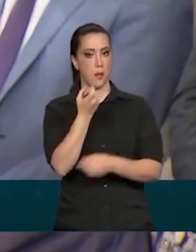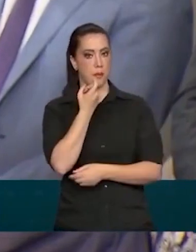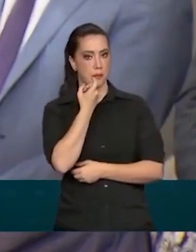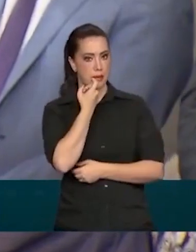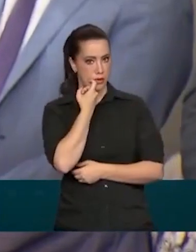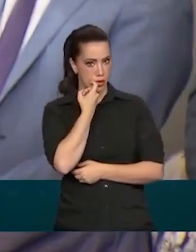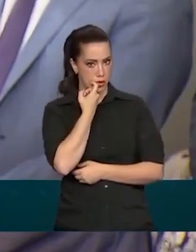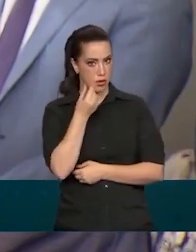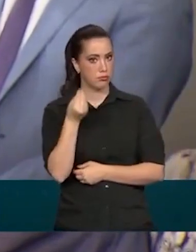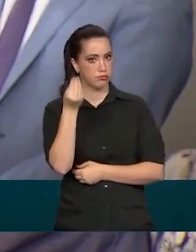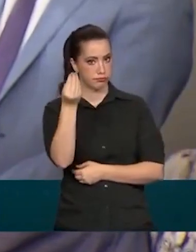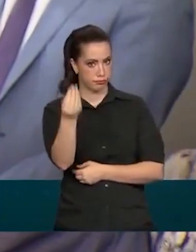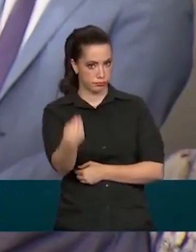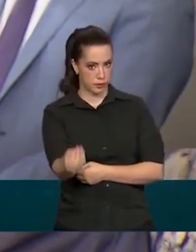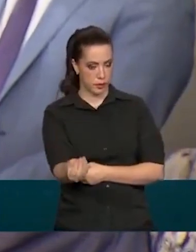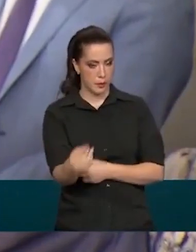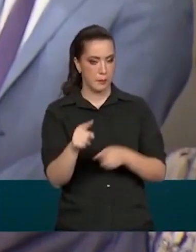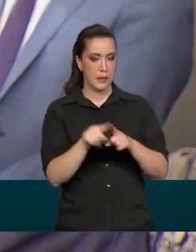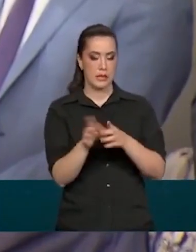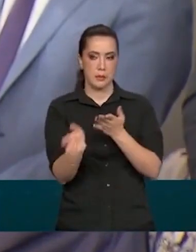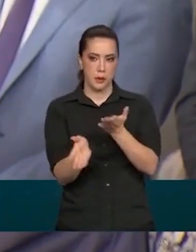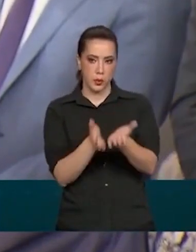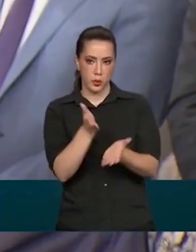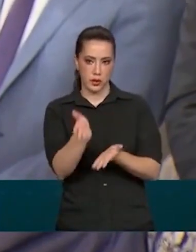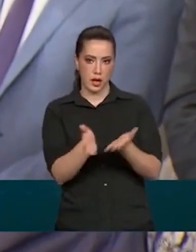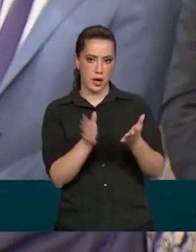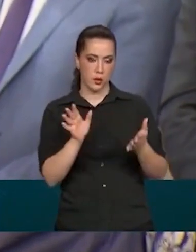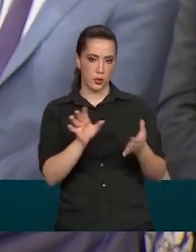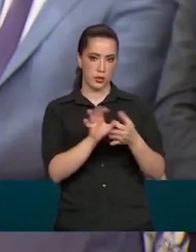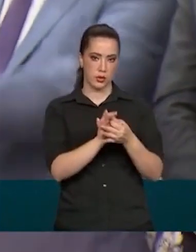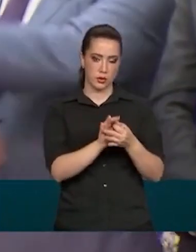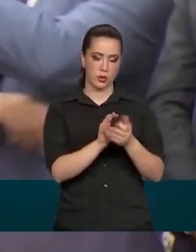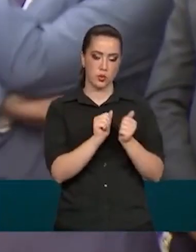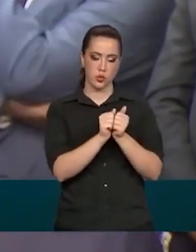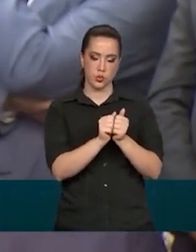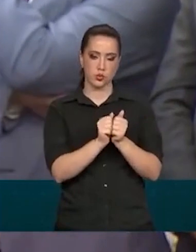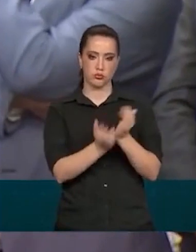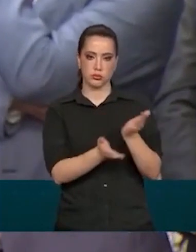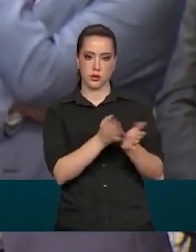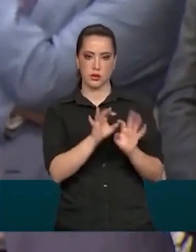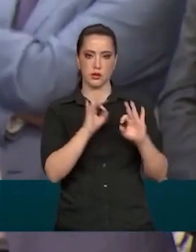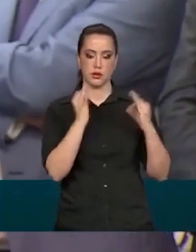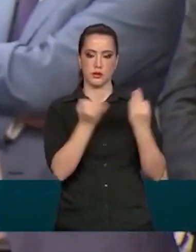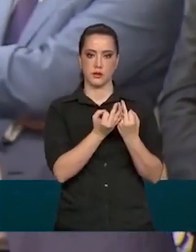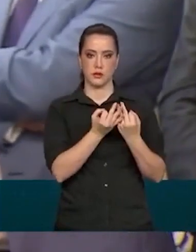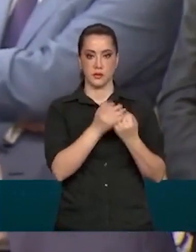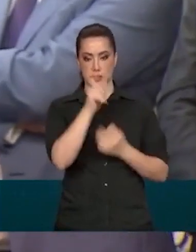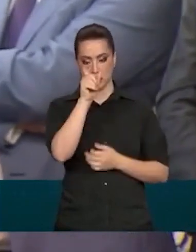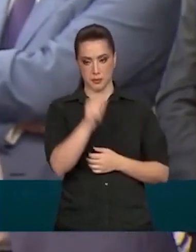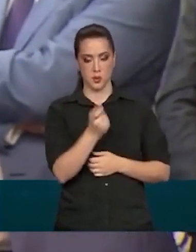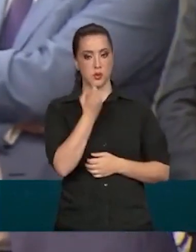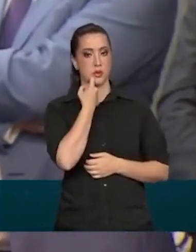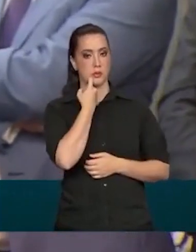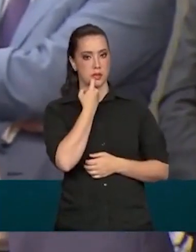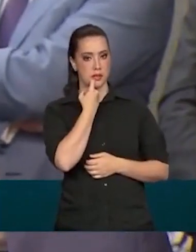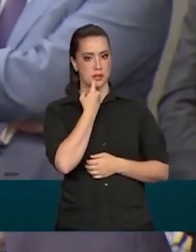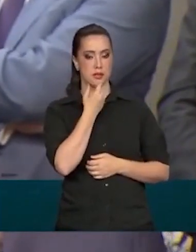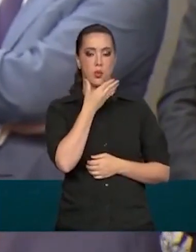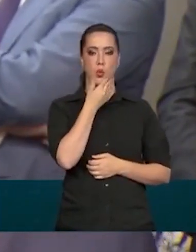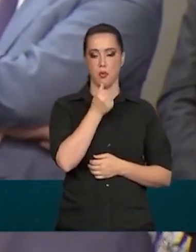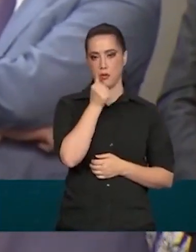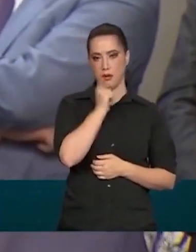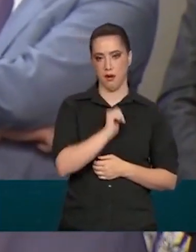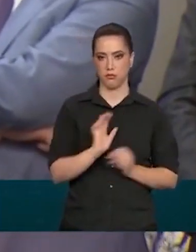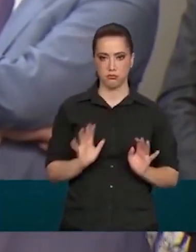também cuidar de forma integrada e humana da família da pescadora e do pescador.